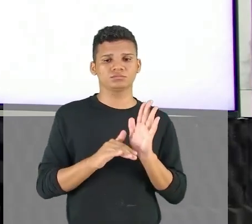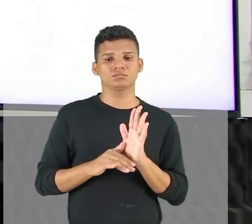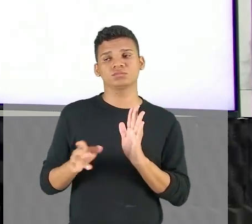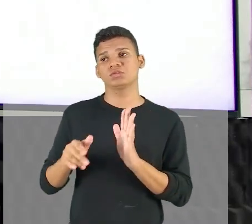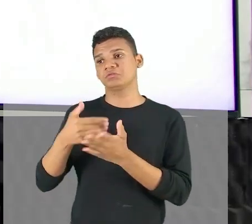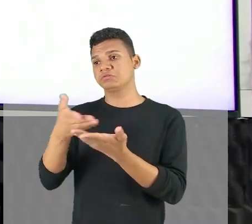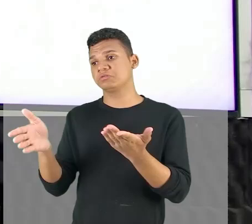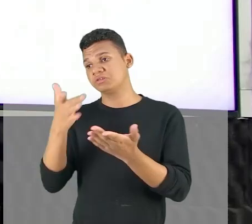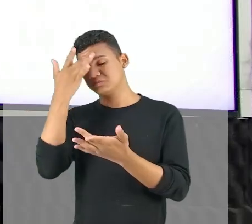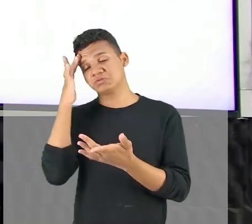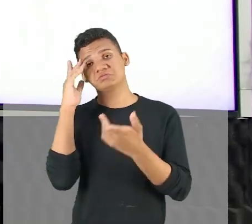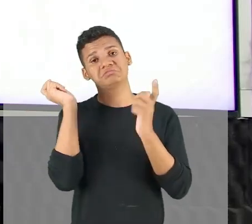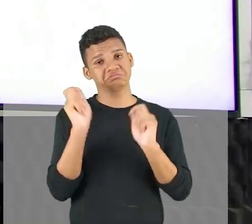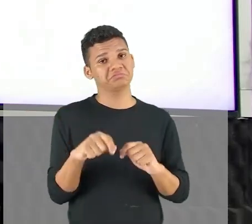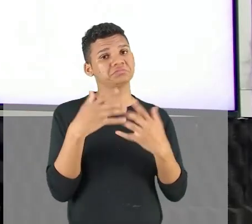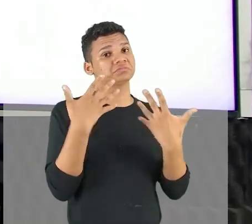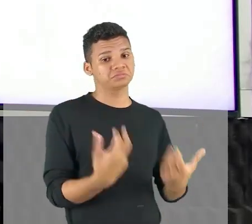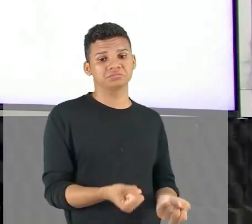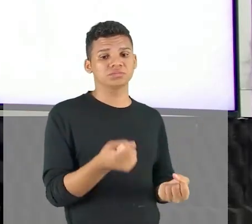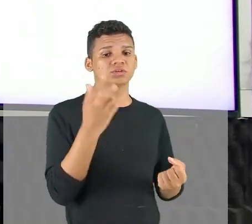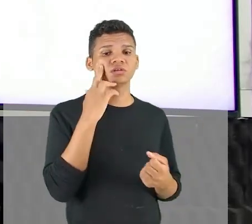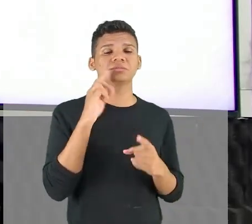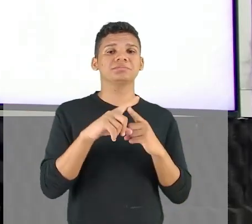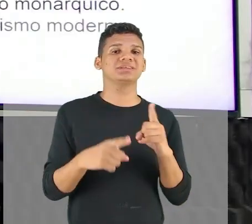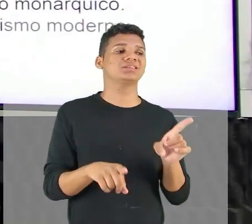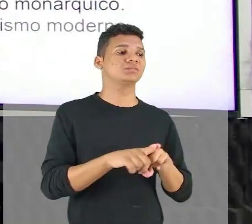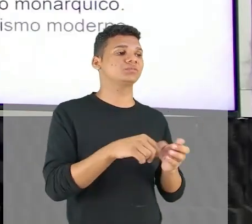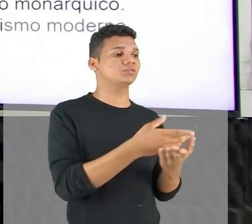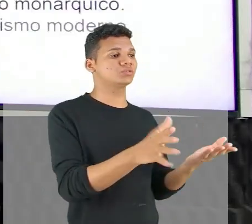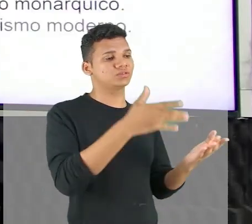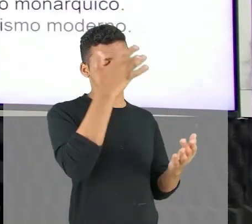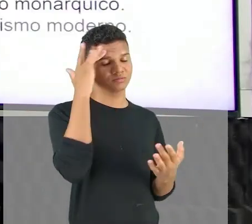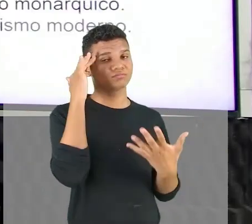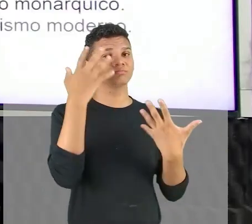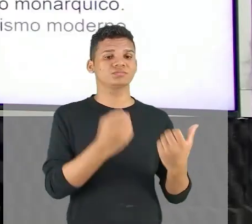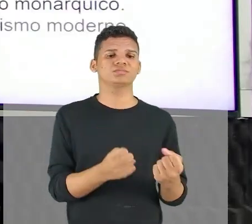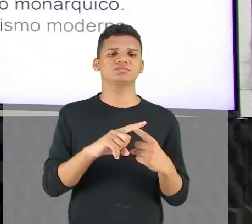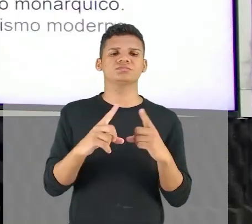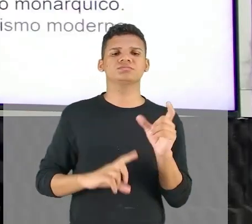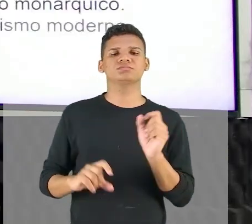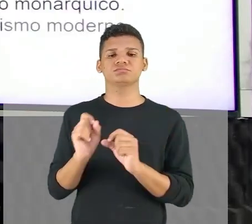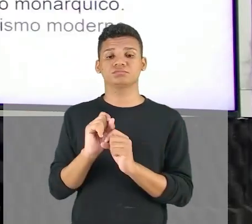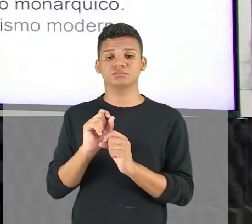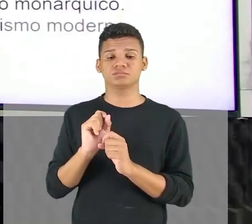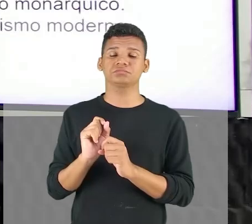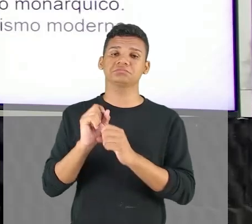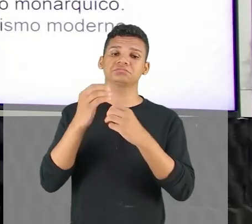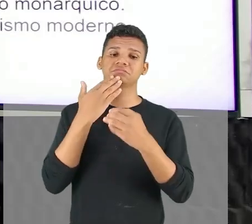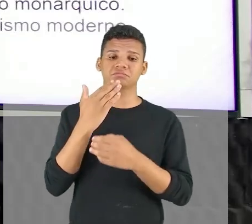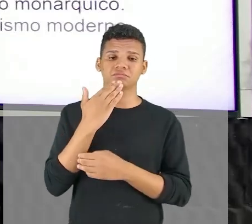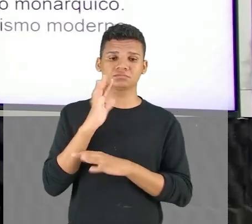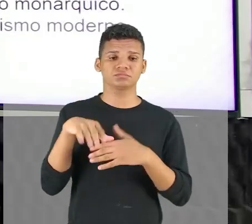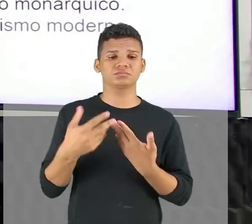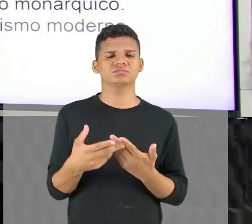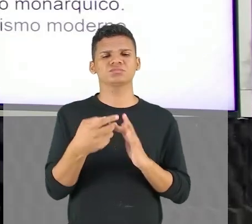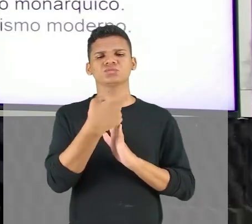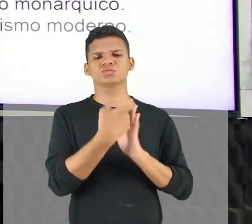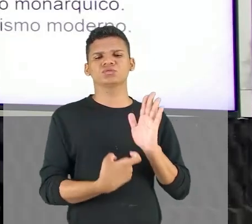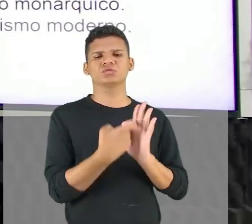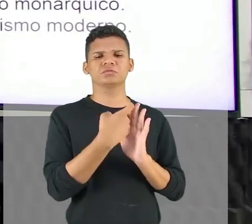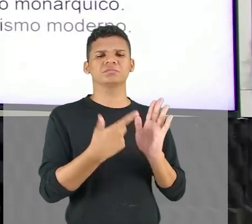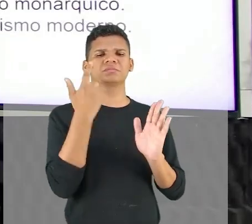razoavelmente aceitar, desde que os demais também aceitem. Então, o que pede a questão? No texto do